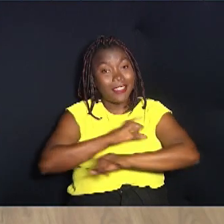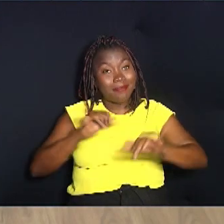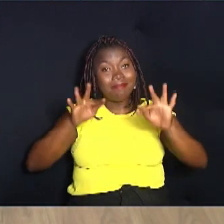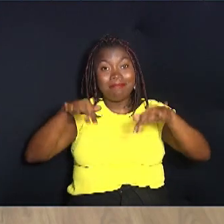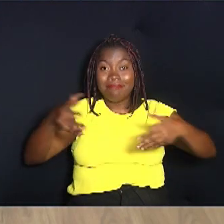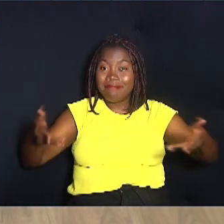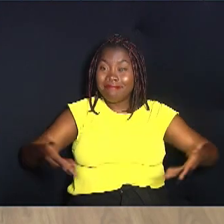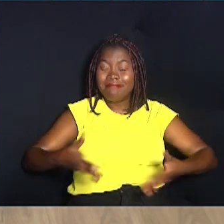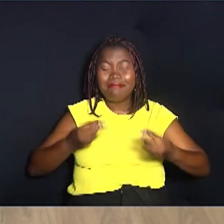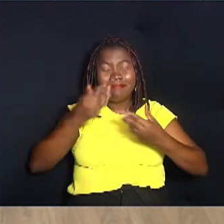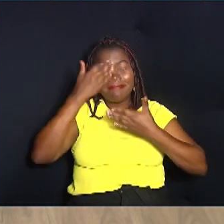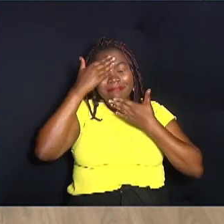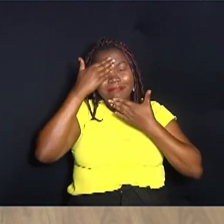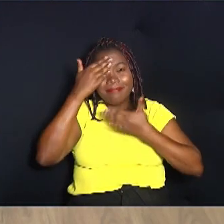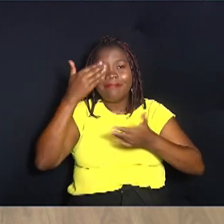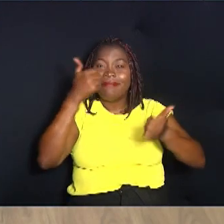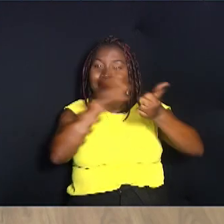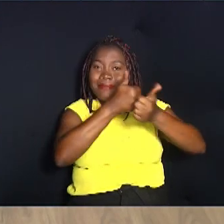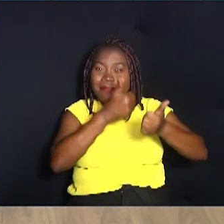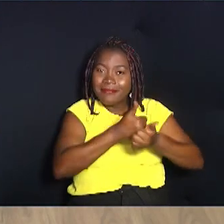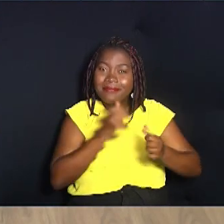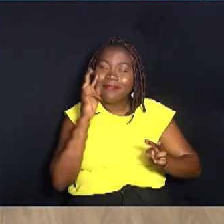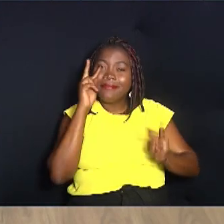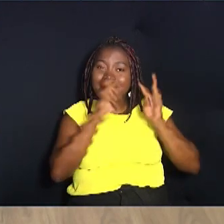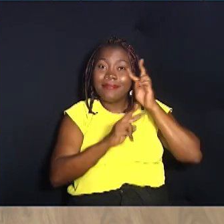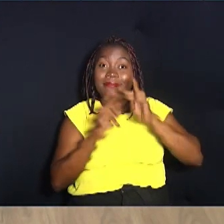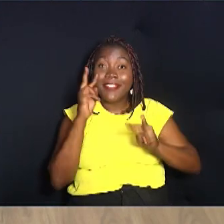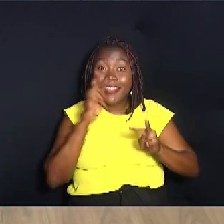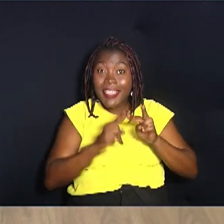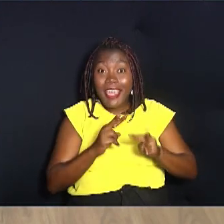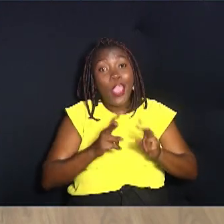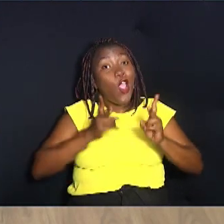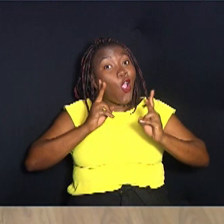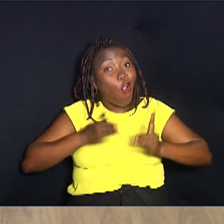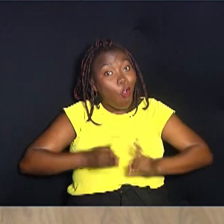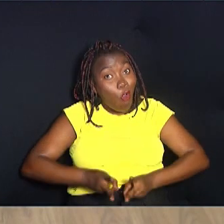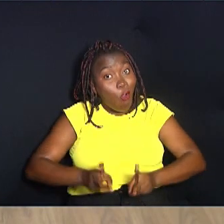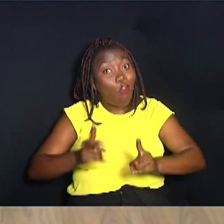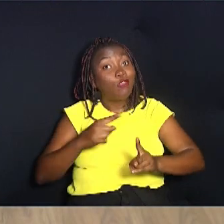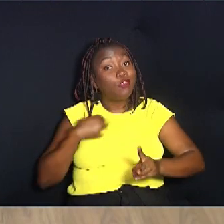Muito obrigado pela sua companhia, pela sua audiência. Continue na